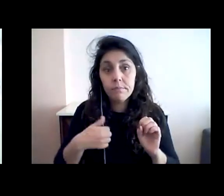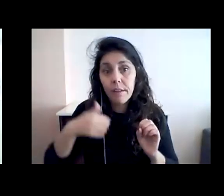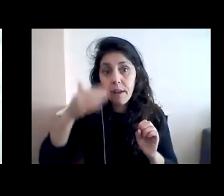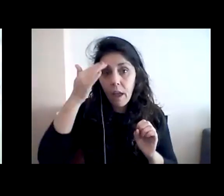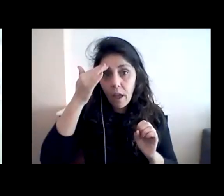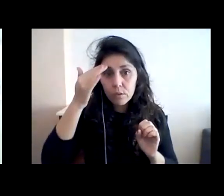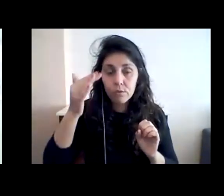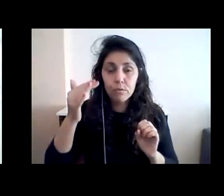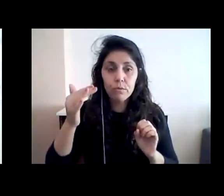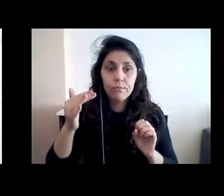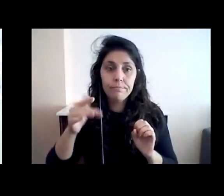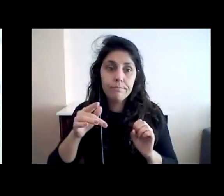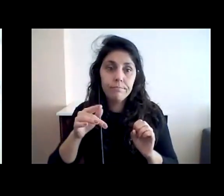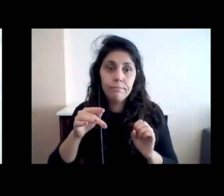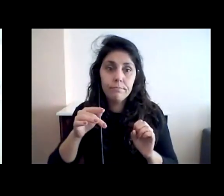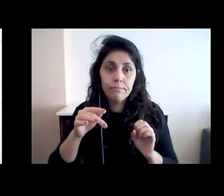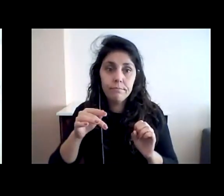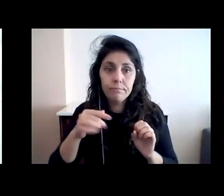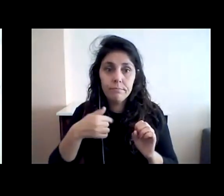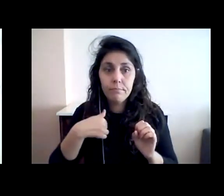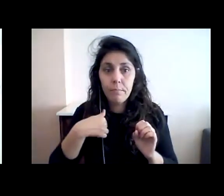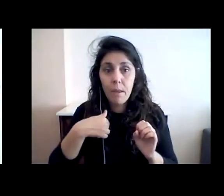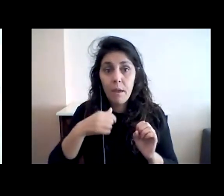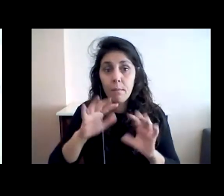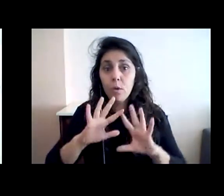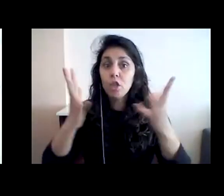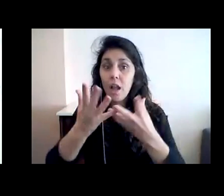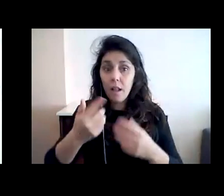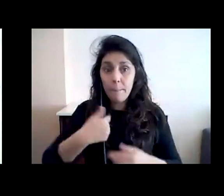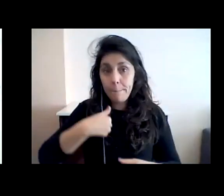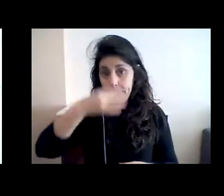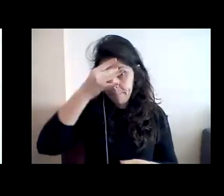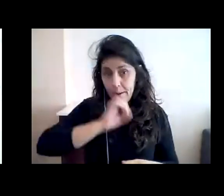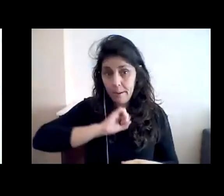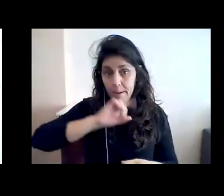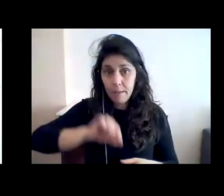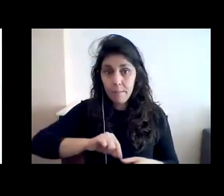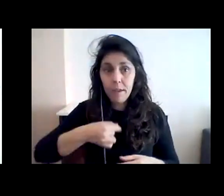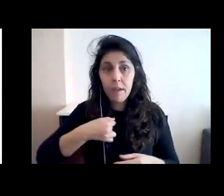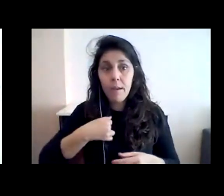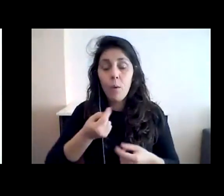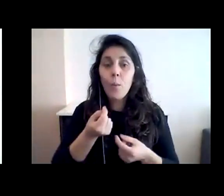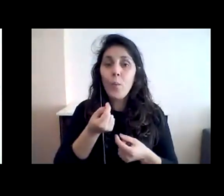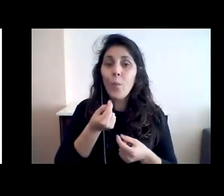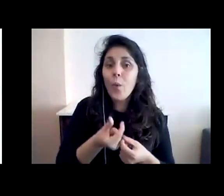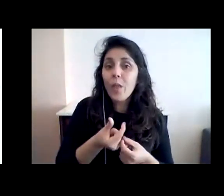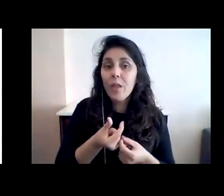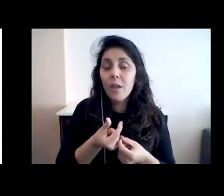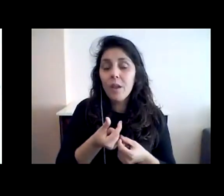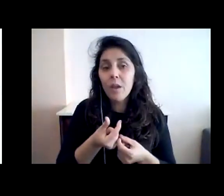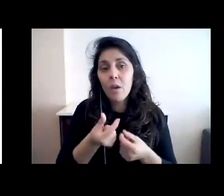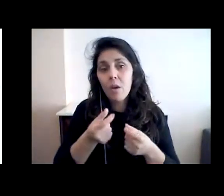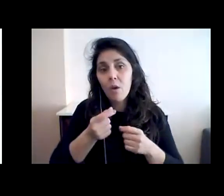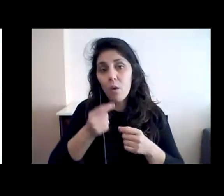Para mim, pelo menos, e suponho que para a generalidade de quem nos está a acompanhar, ficará um pouco